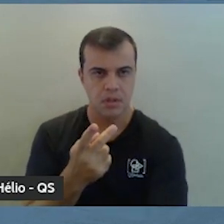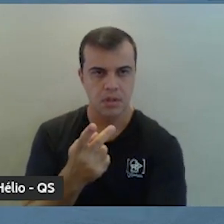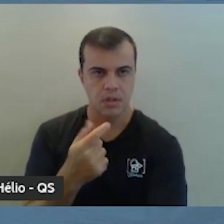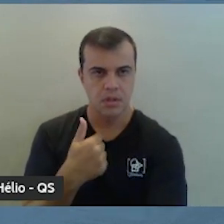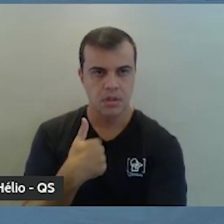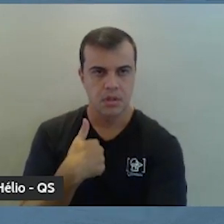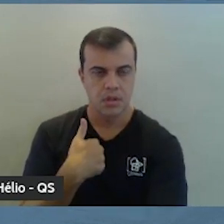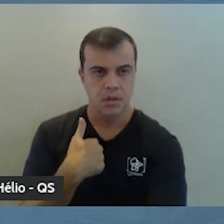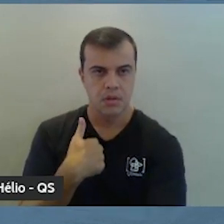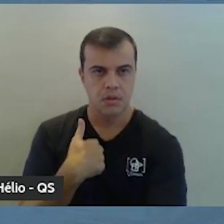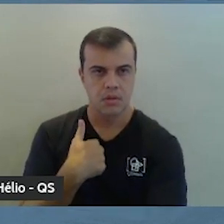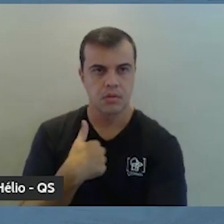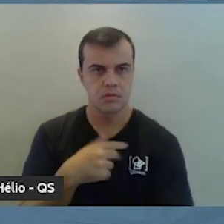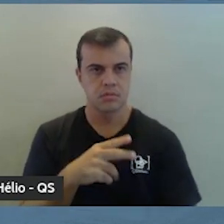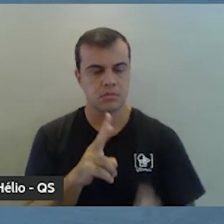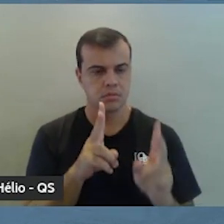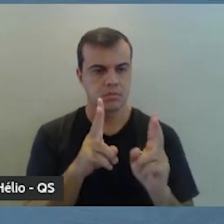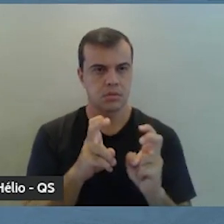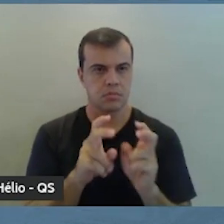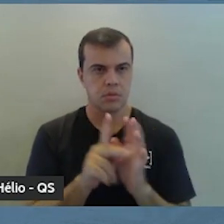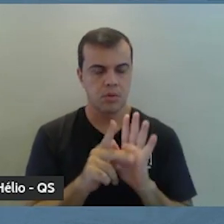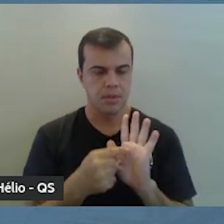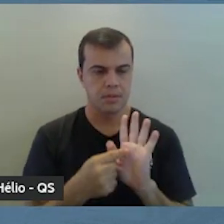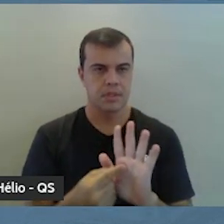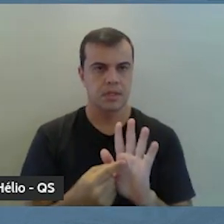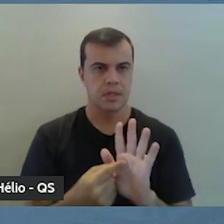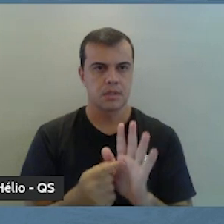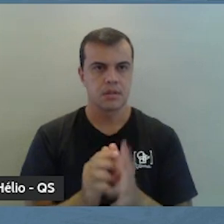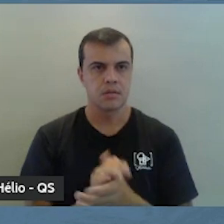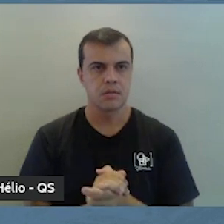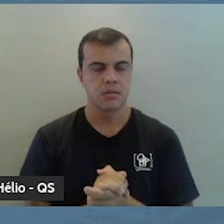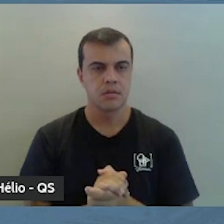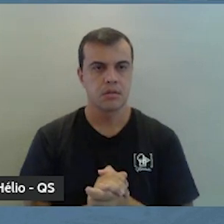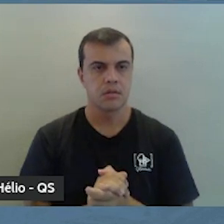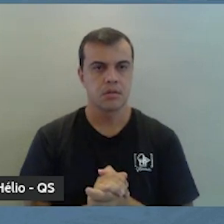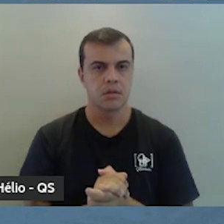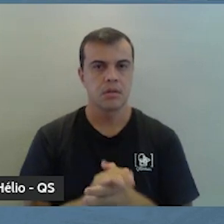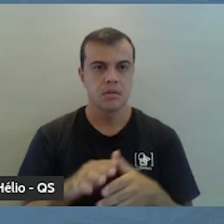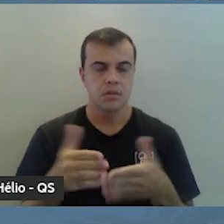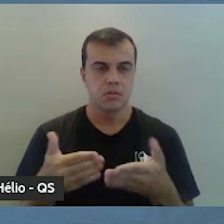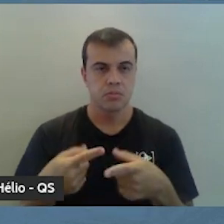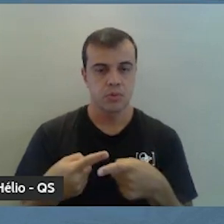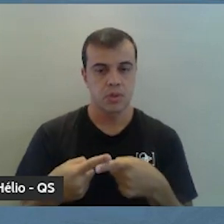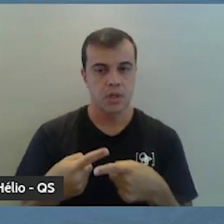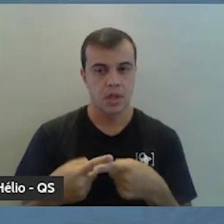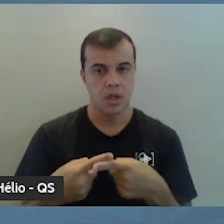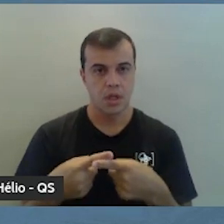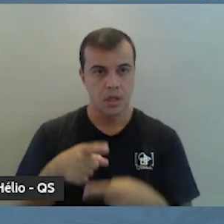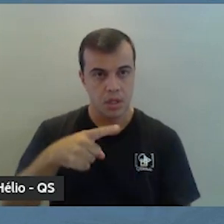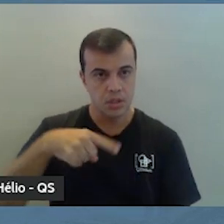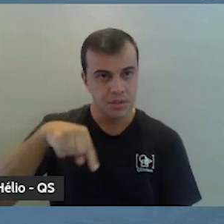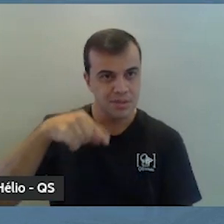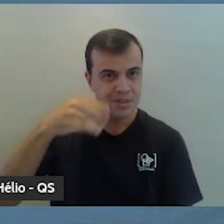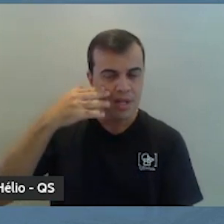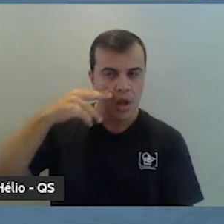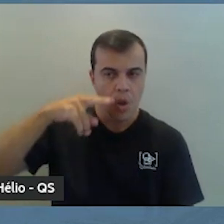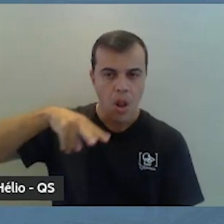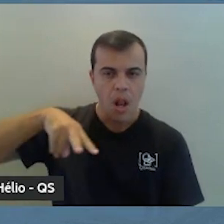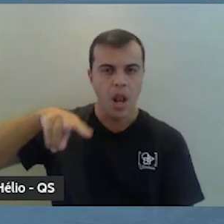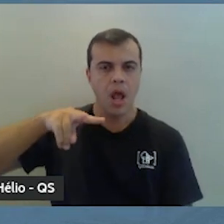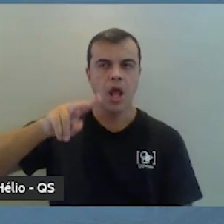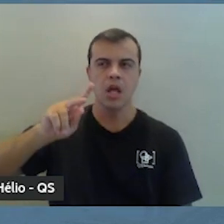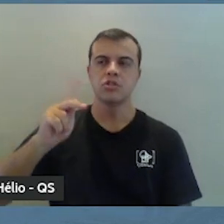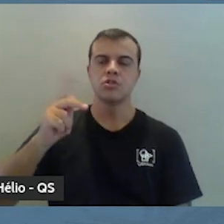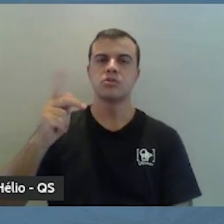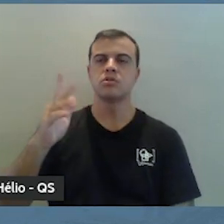que parte do argumento dessa apresentação, desse minicurso, seja isso. Para a gente não olhar para a história